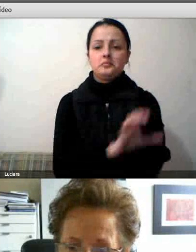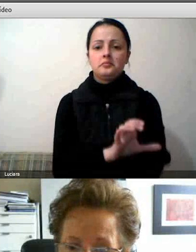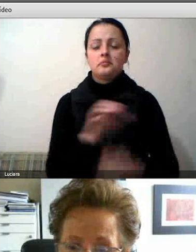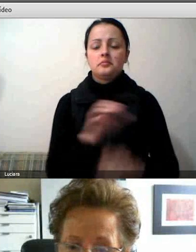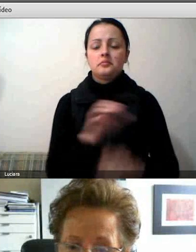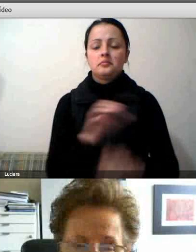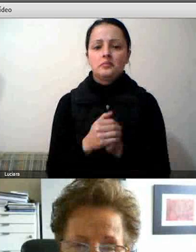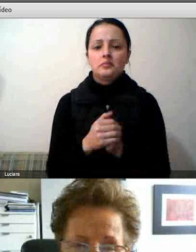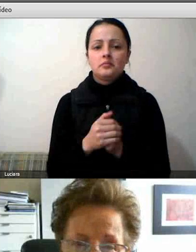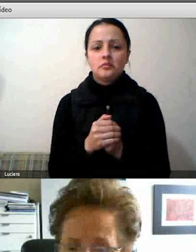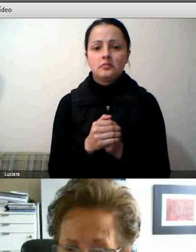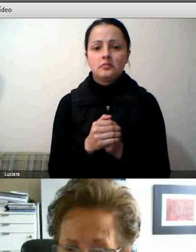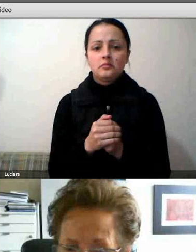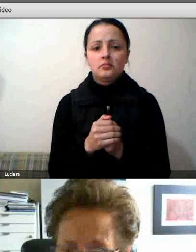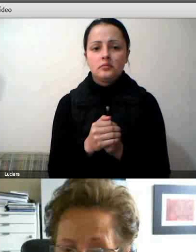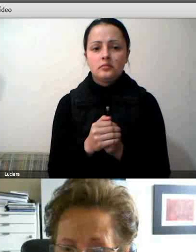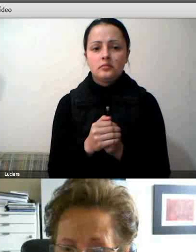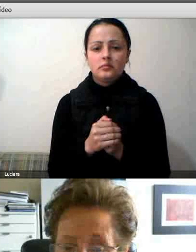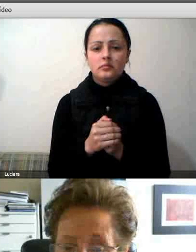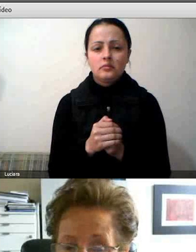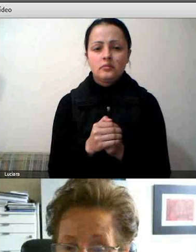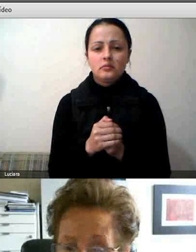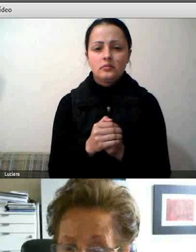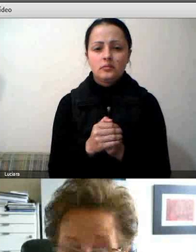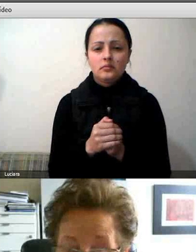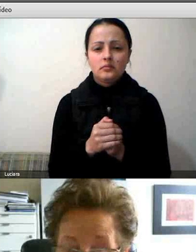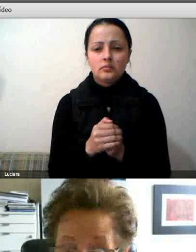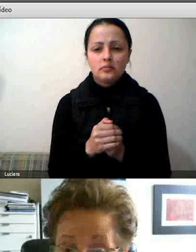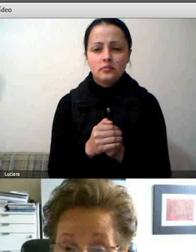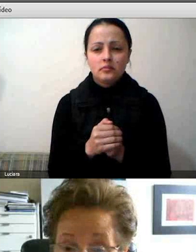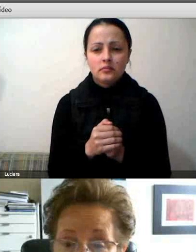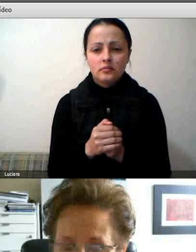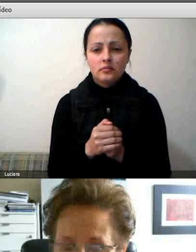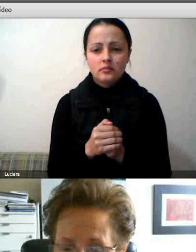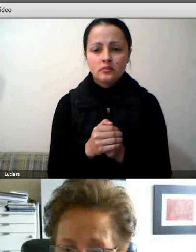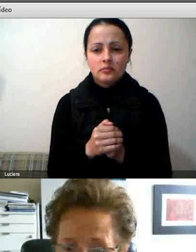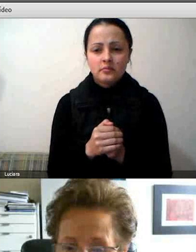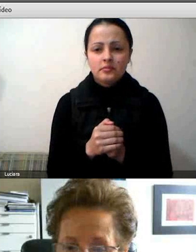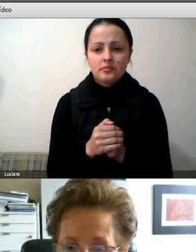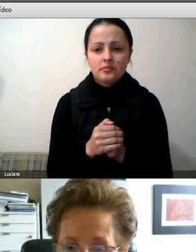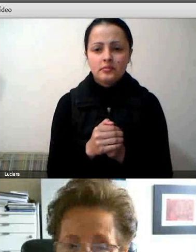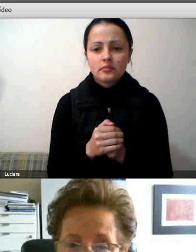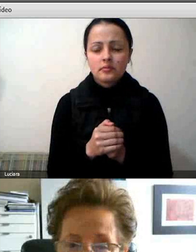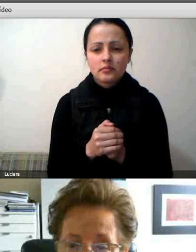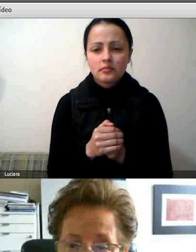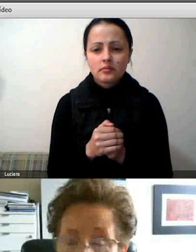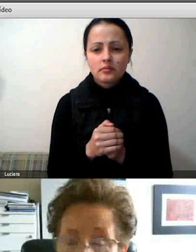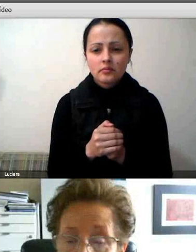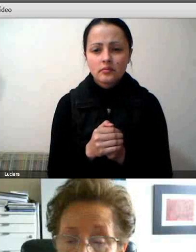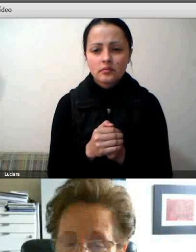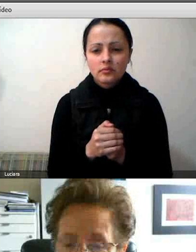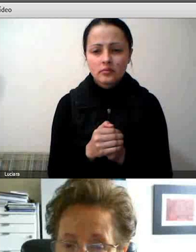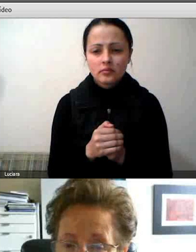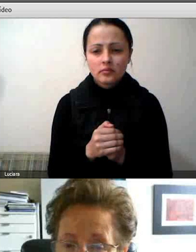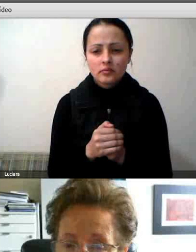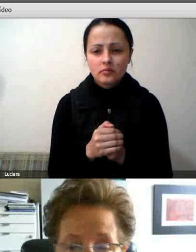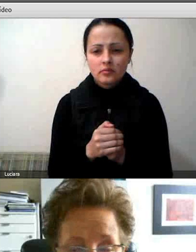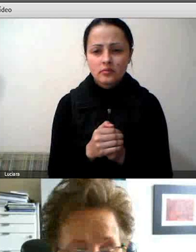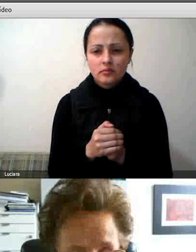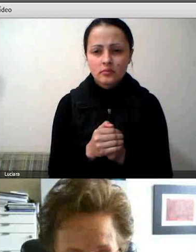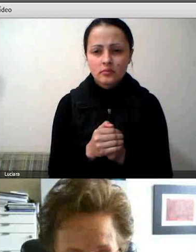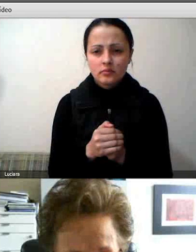exemplo, curso de Windows, curso de processador de texto, né? Ou então curso de Linux,